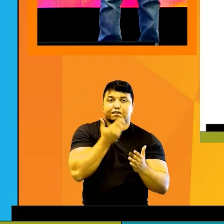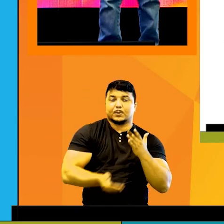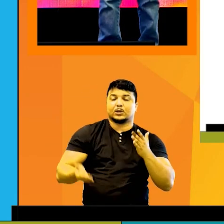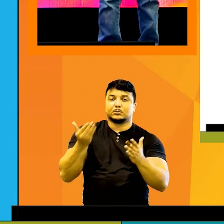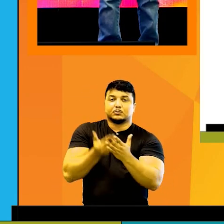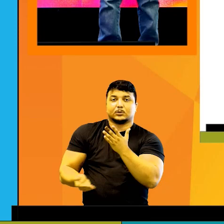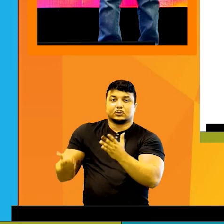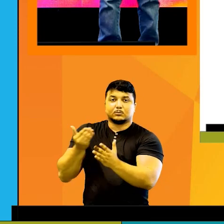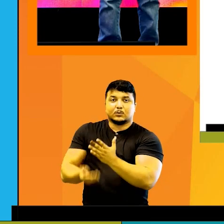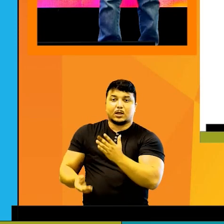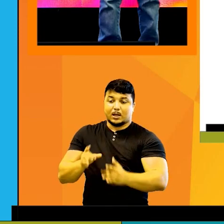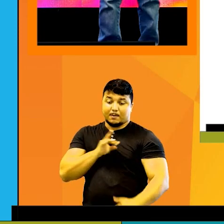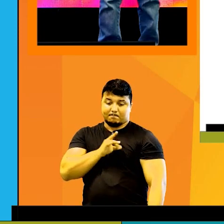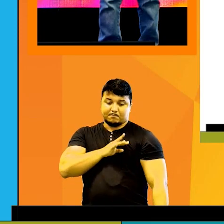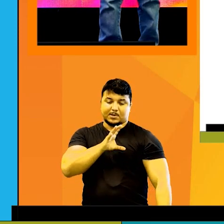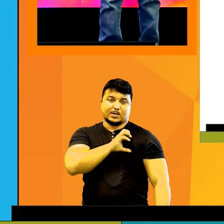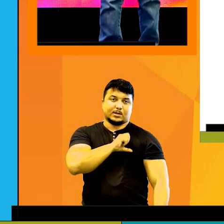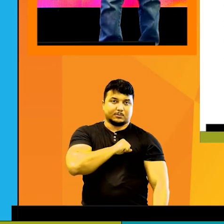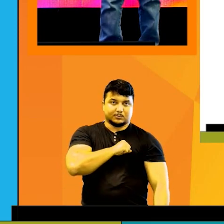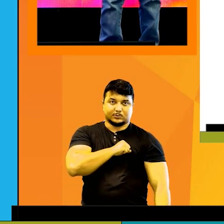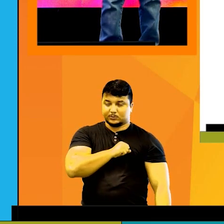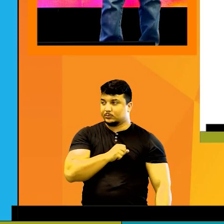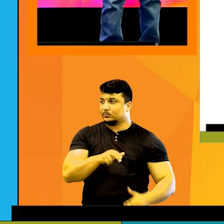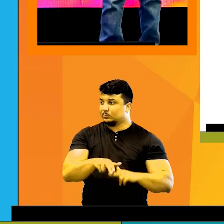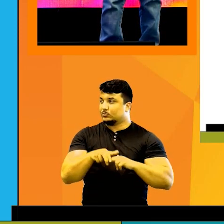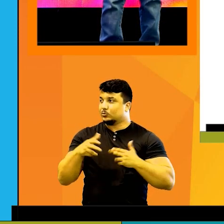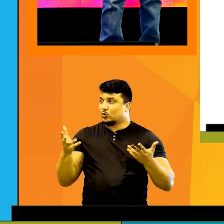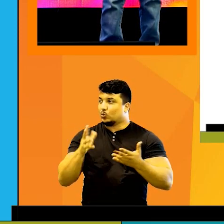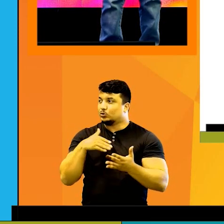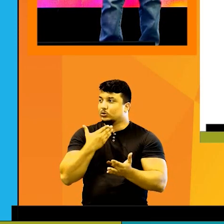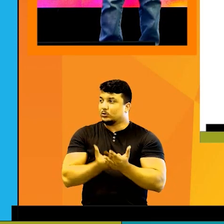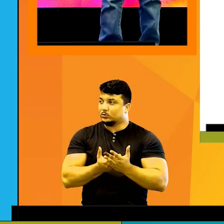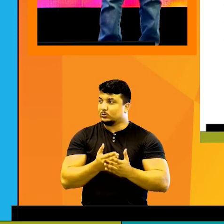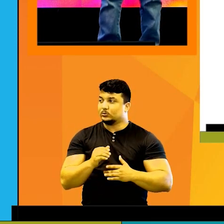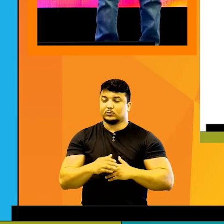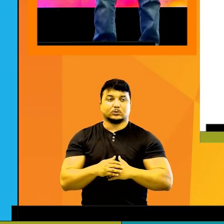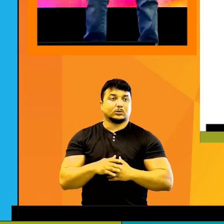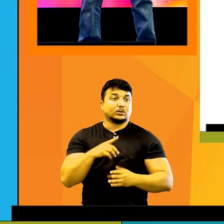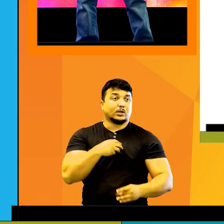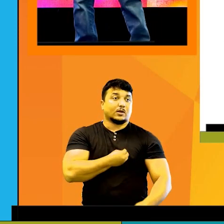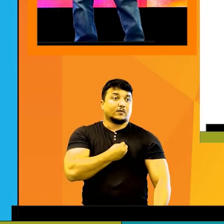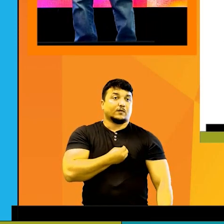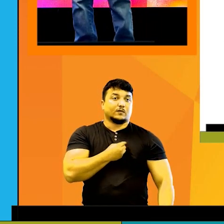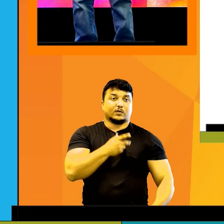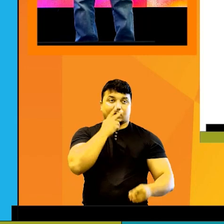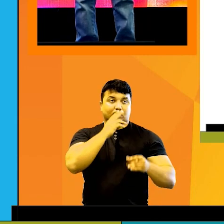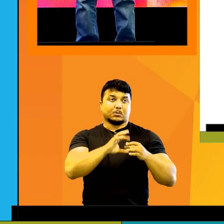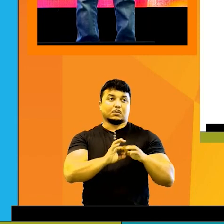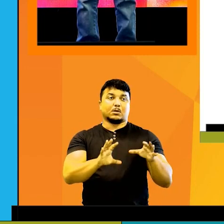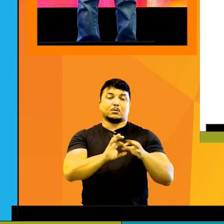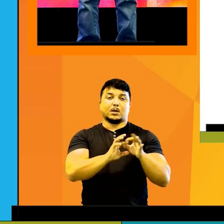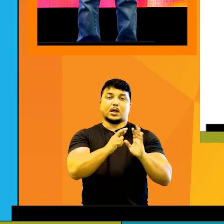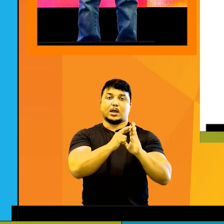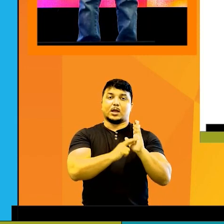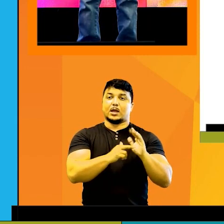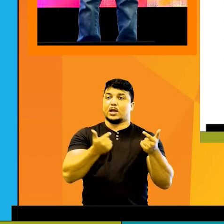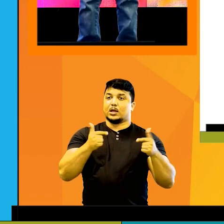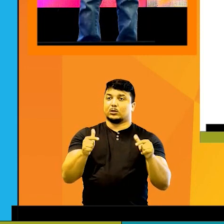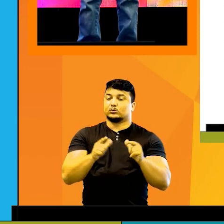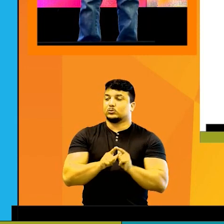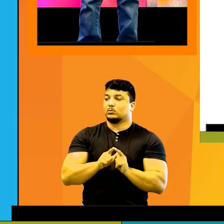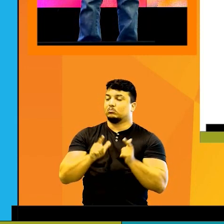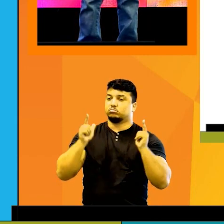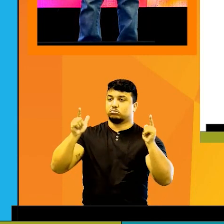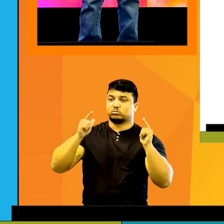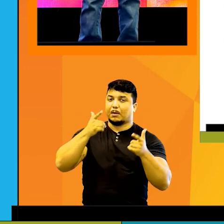tinham realmente era medo de amar, como muita gente tem até hoje. Uma vida boêmia, desregrada, muitas